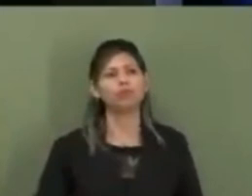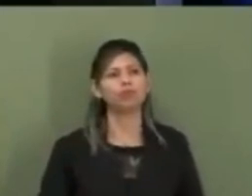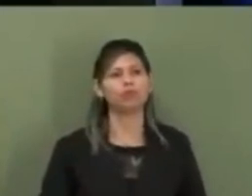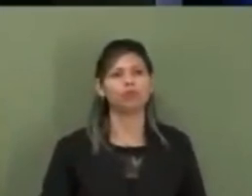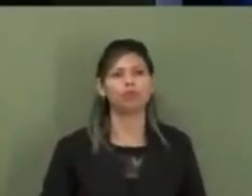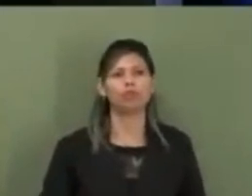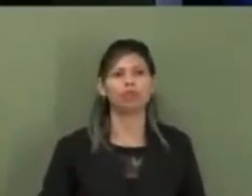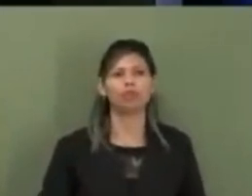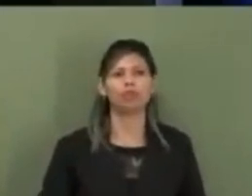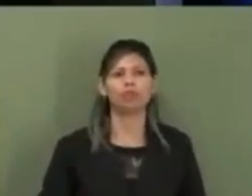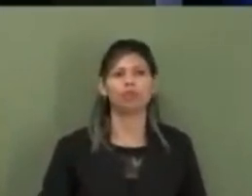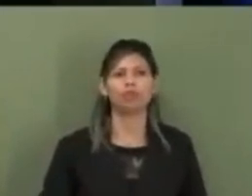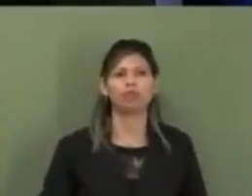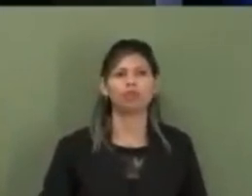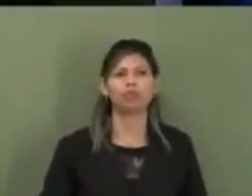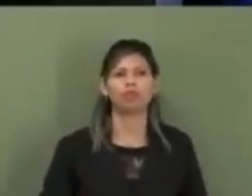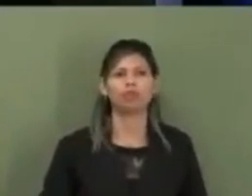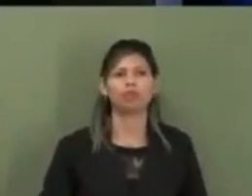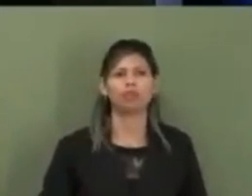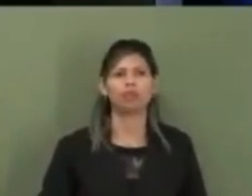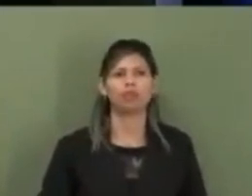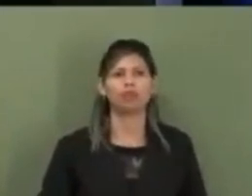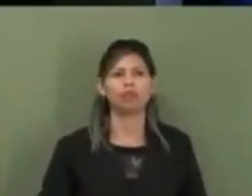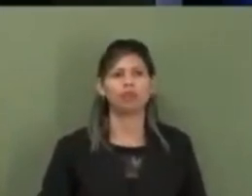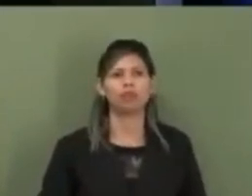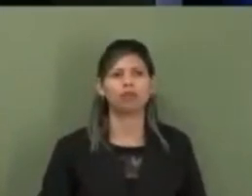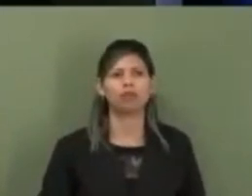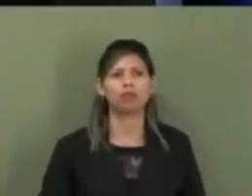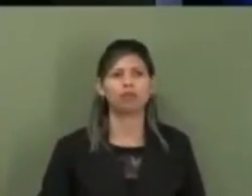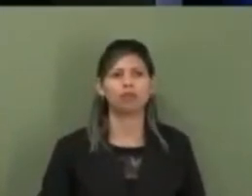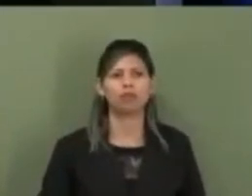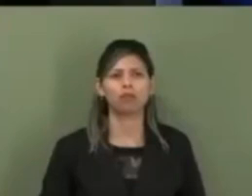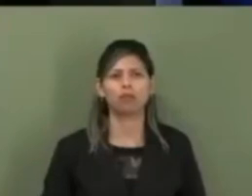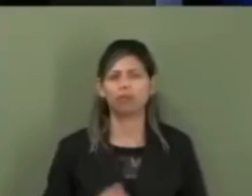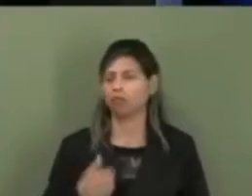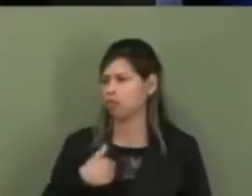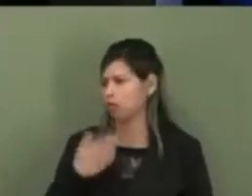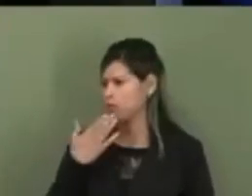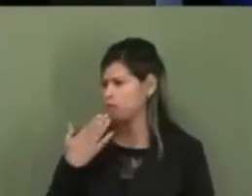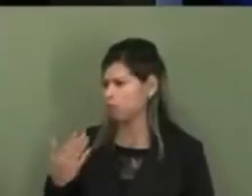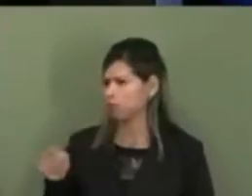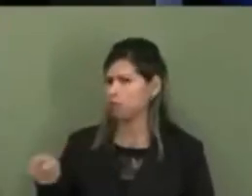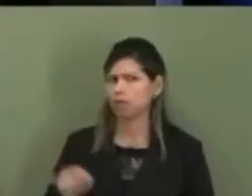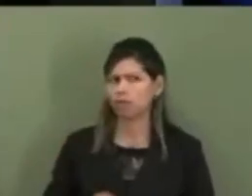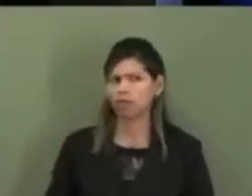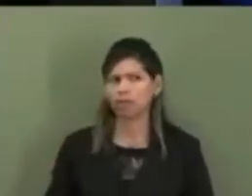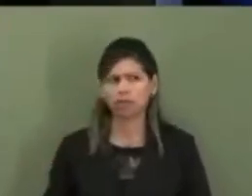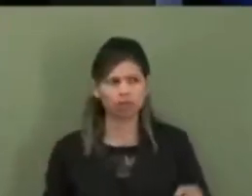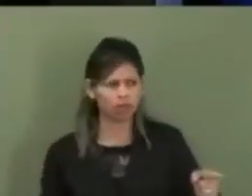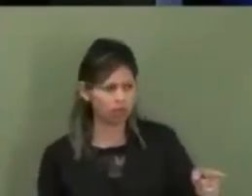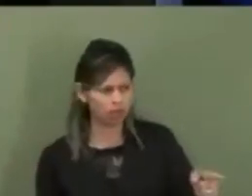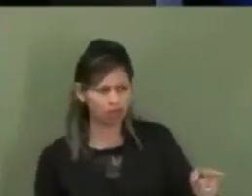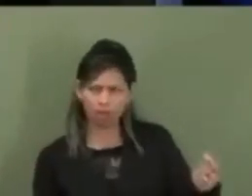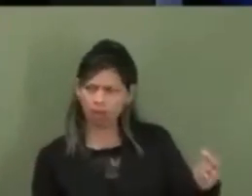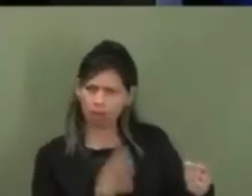Não, eu repudia as suas palavras. Desculpe, senador. Peço à mesa, inclusive, que o senador aqui está quase me acusando de